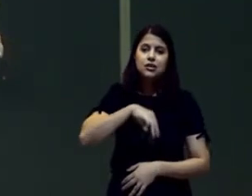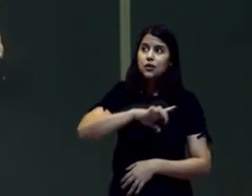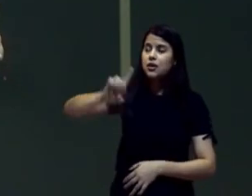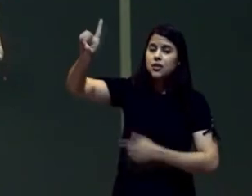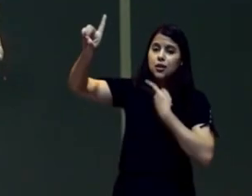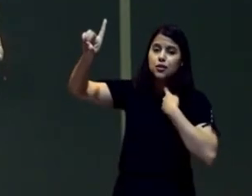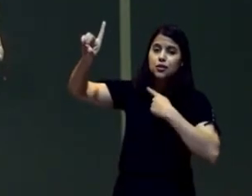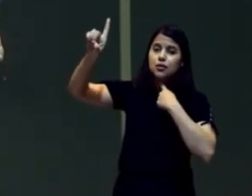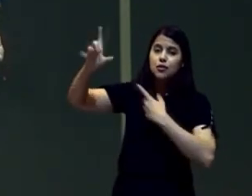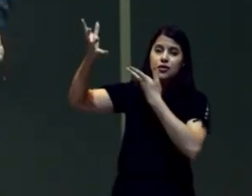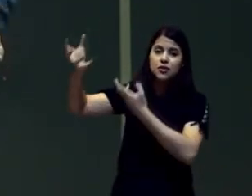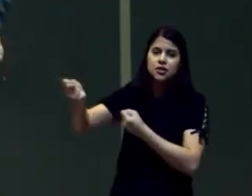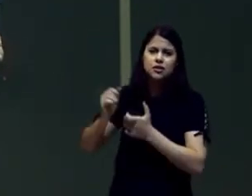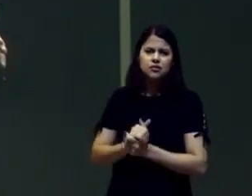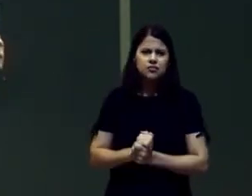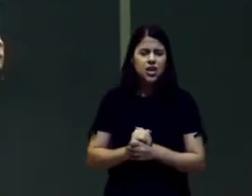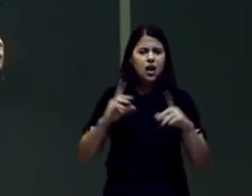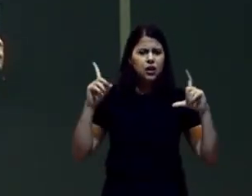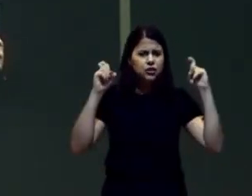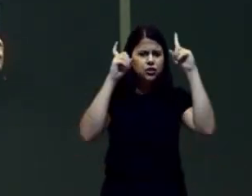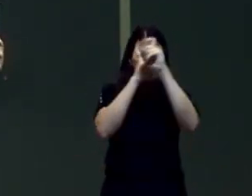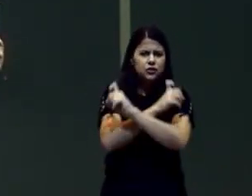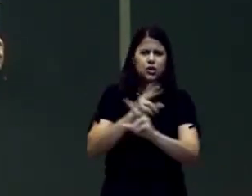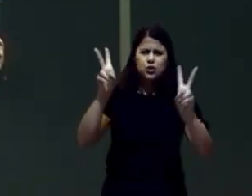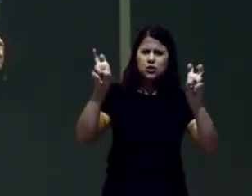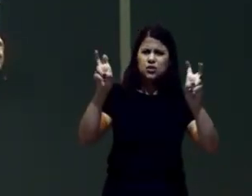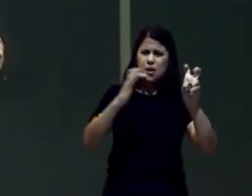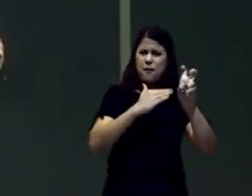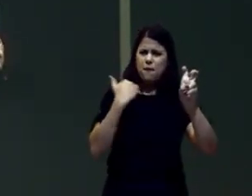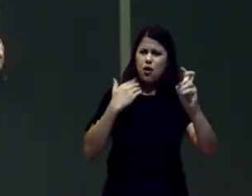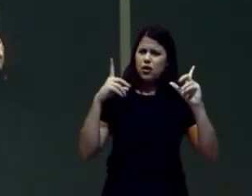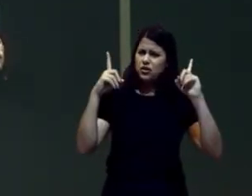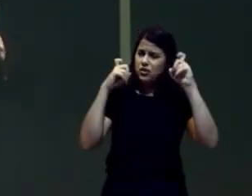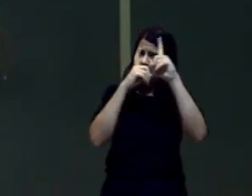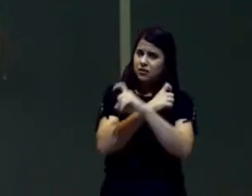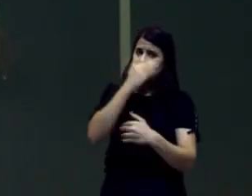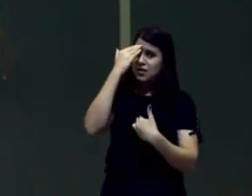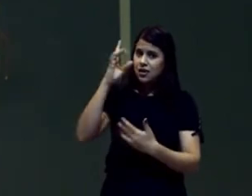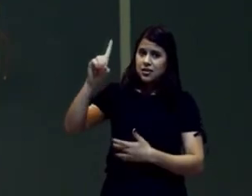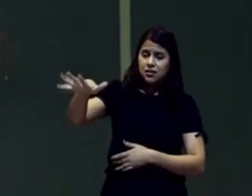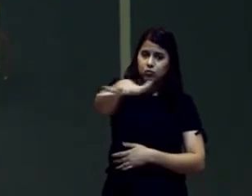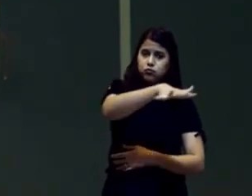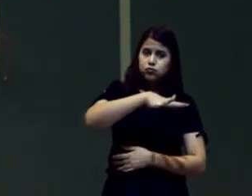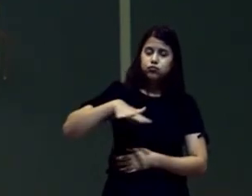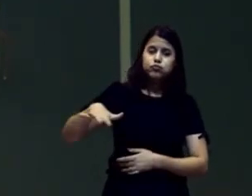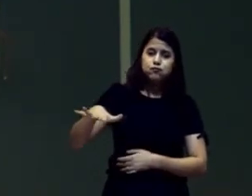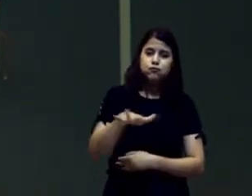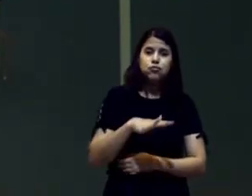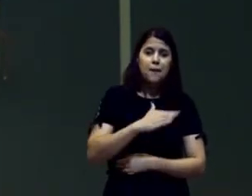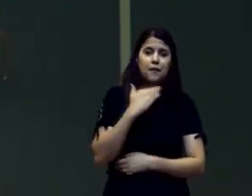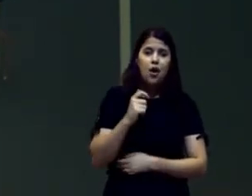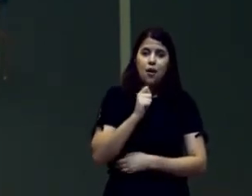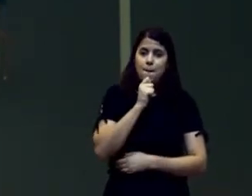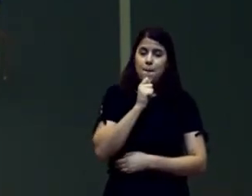difícil. Se nós falarmos de morte, e graças a Deus nenhum de nós, ou a maioria de nós, não passou por essa experiência